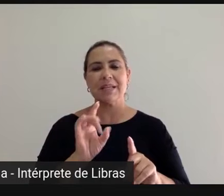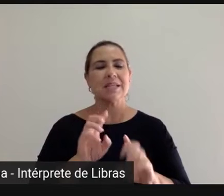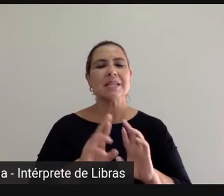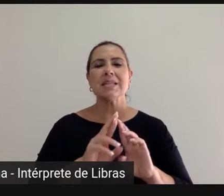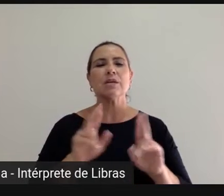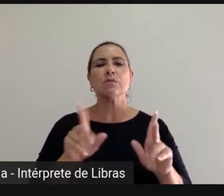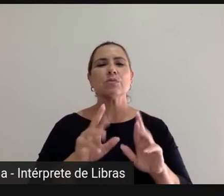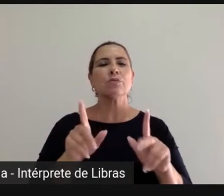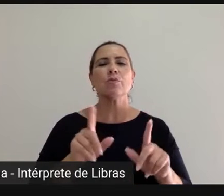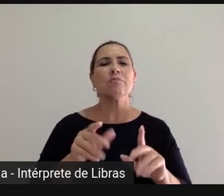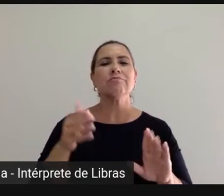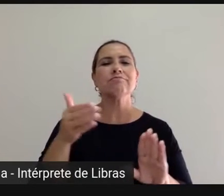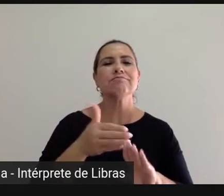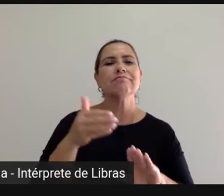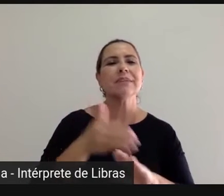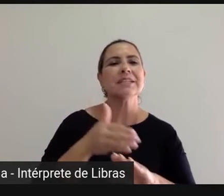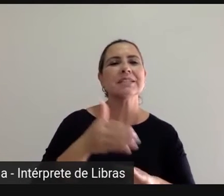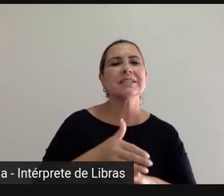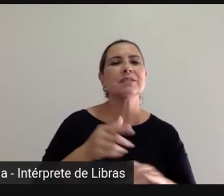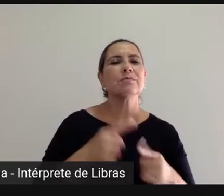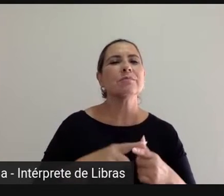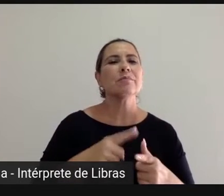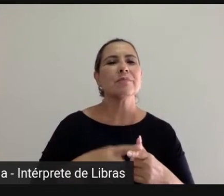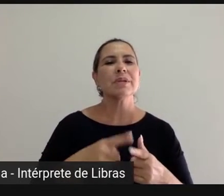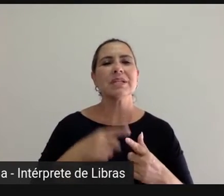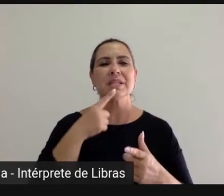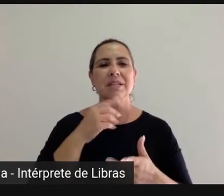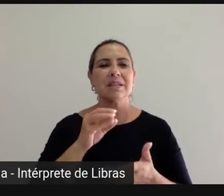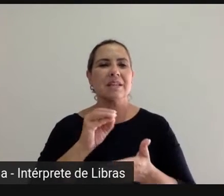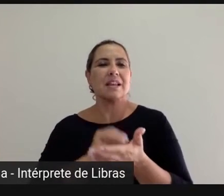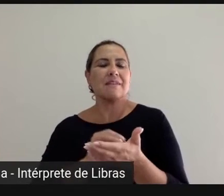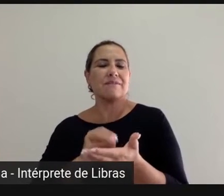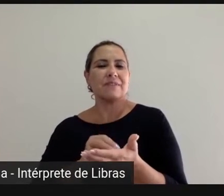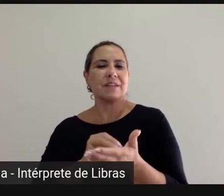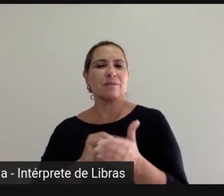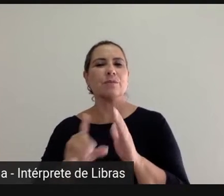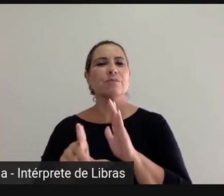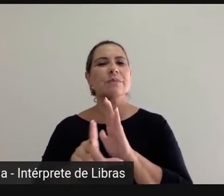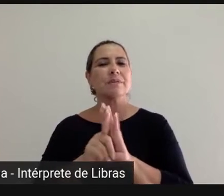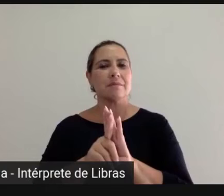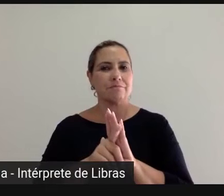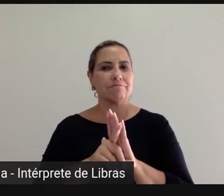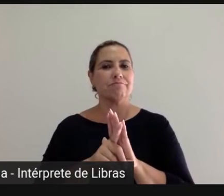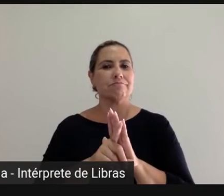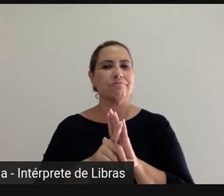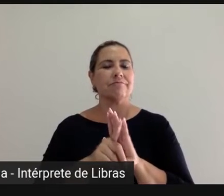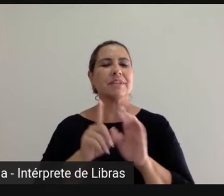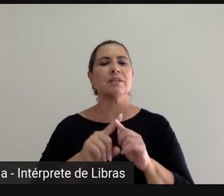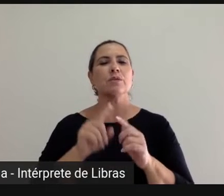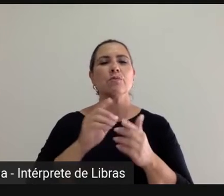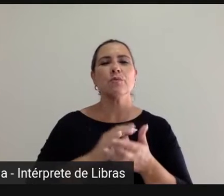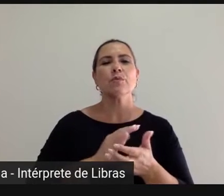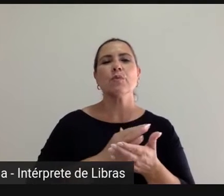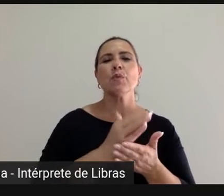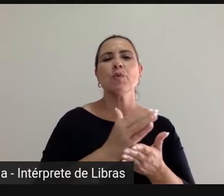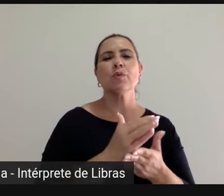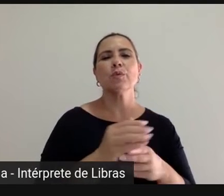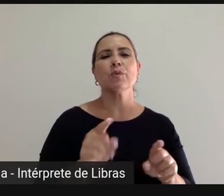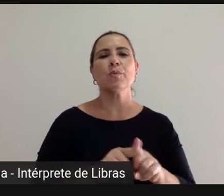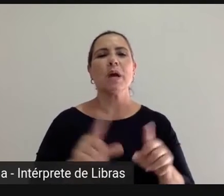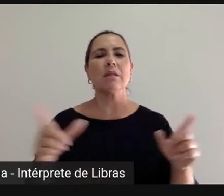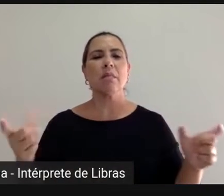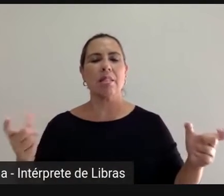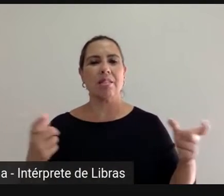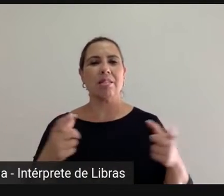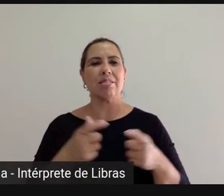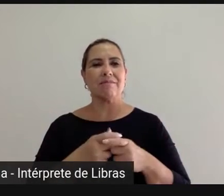mas, sim, talvez simplesmente pela ausência de lei, que realmente é uma lacuna muito grande, né? Foi uma das razões, inclusive, de eu ter afunilado o trabalho